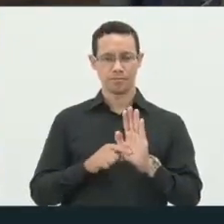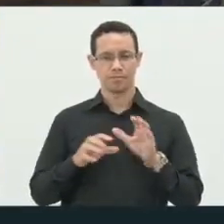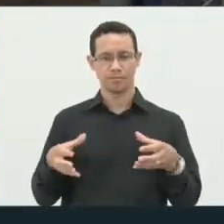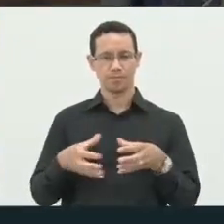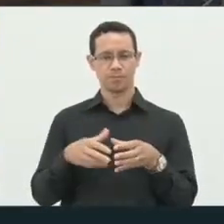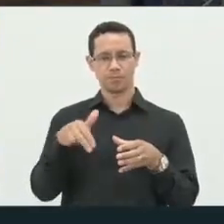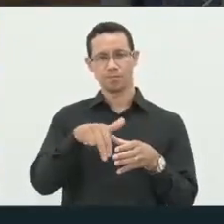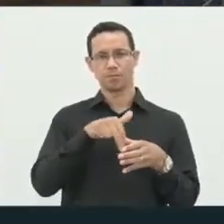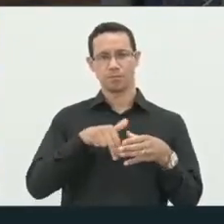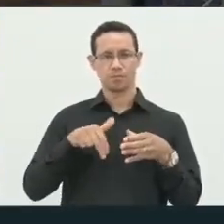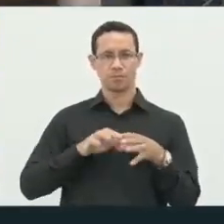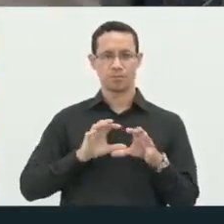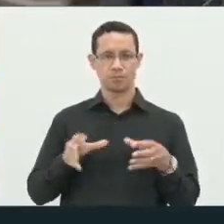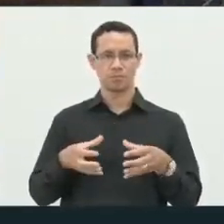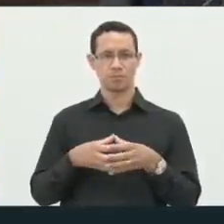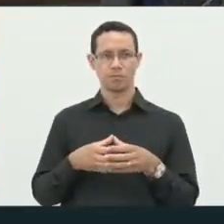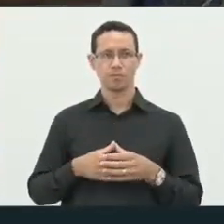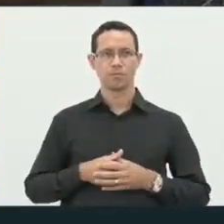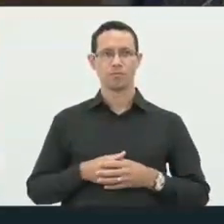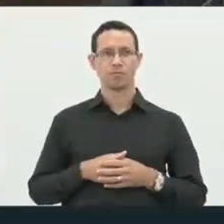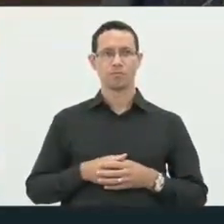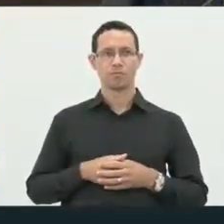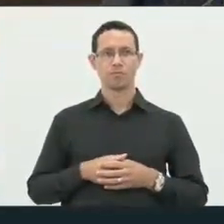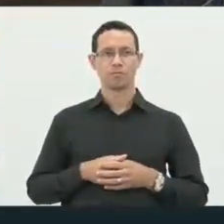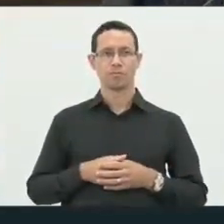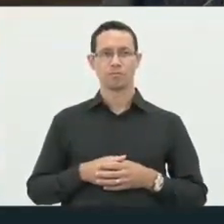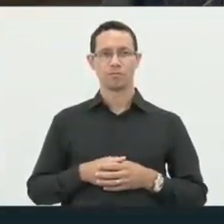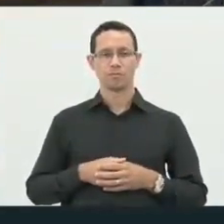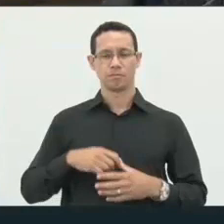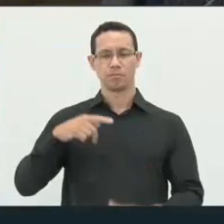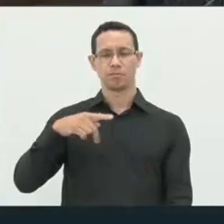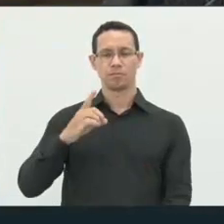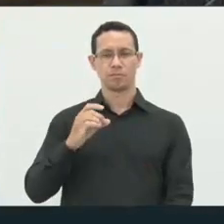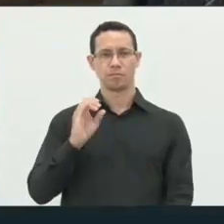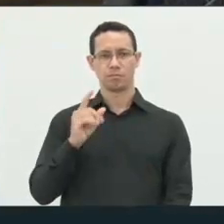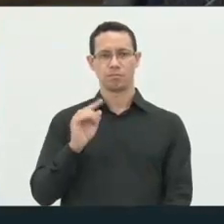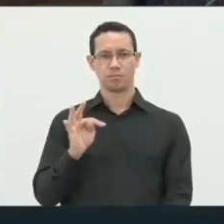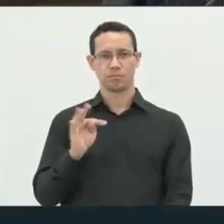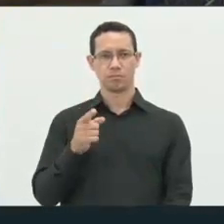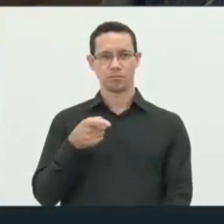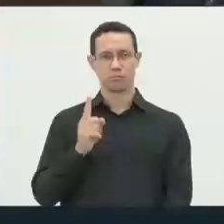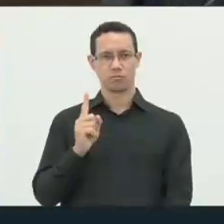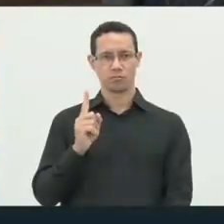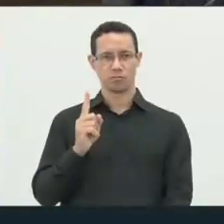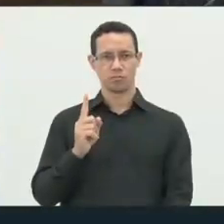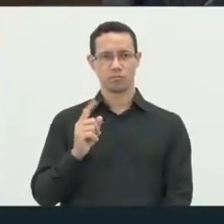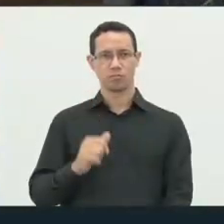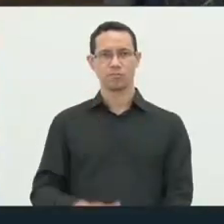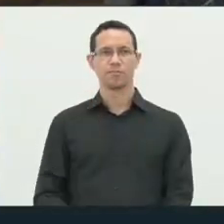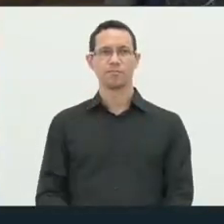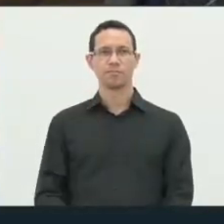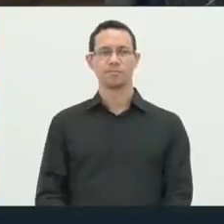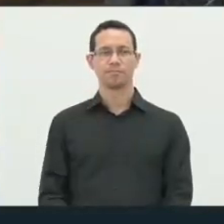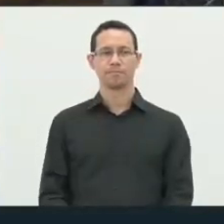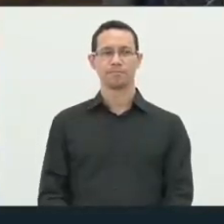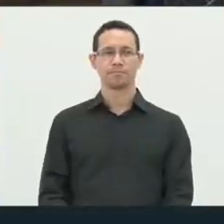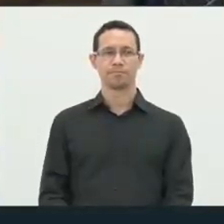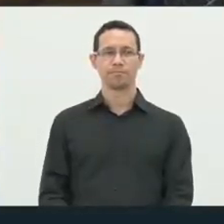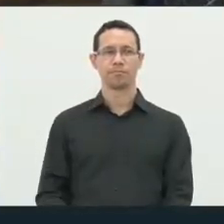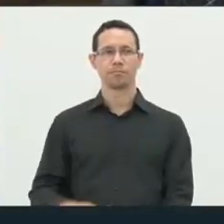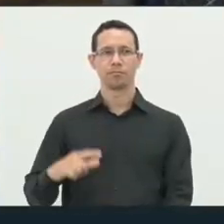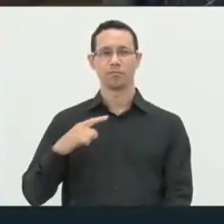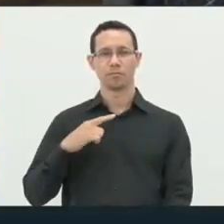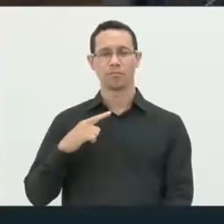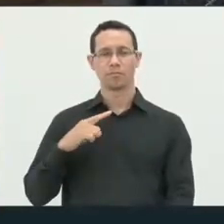da comissão PDT um indicado devido aos edites Americana e André